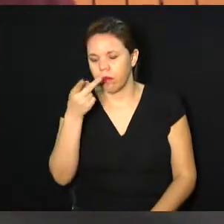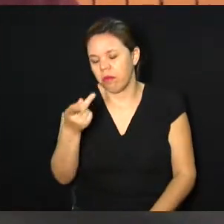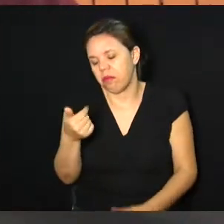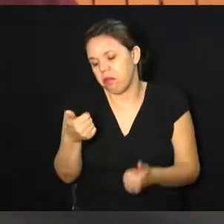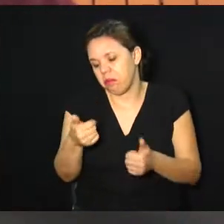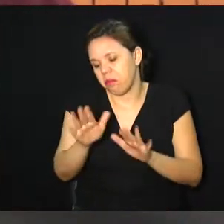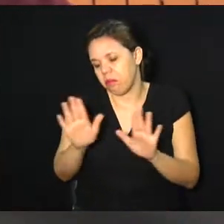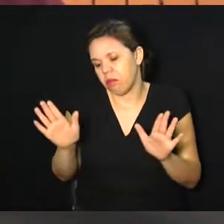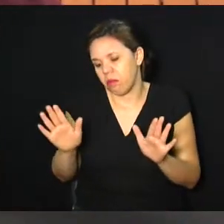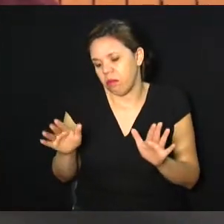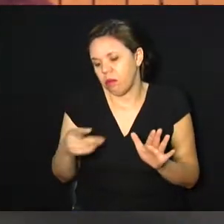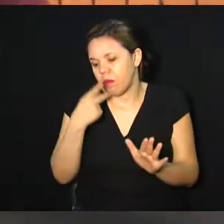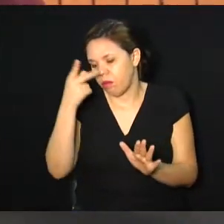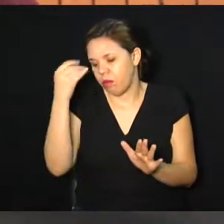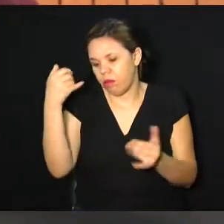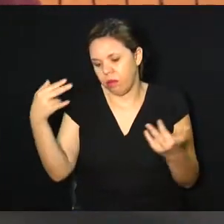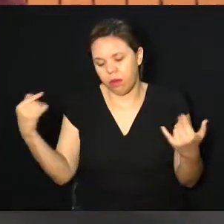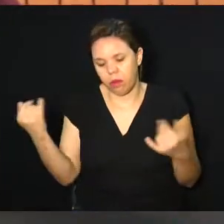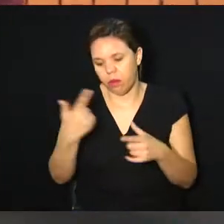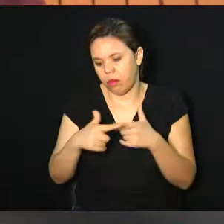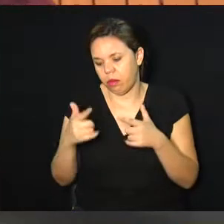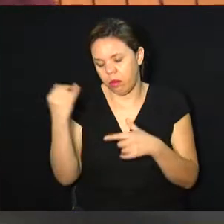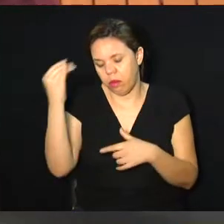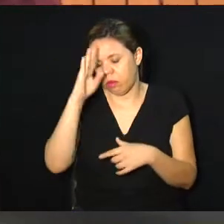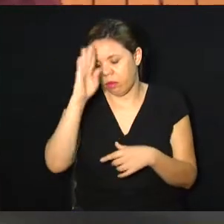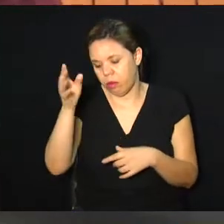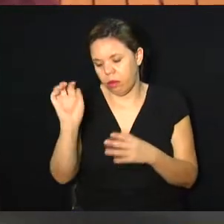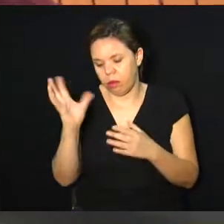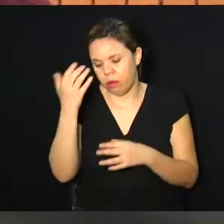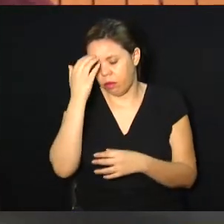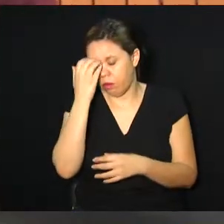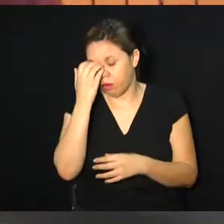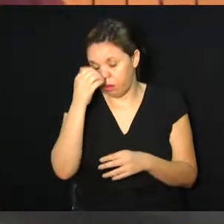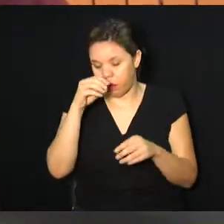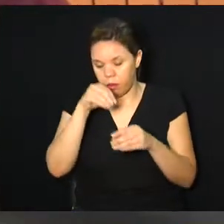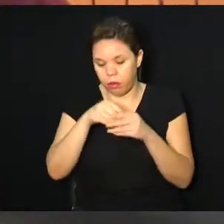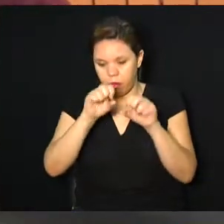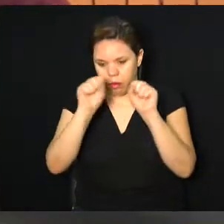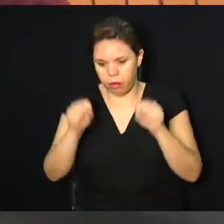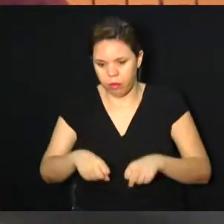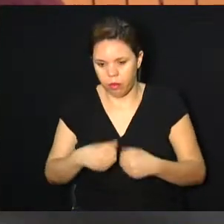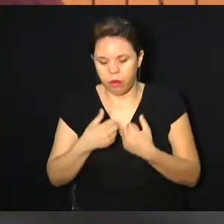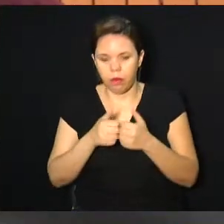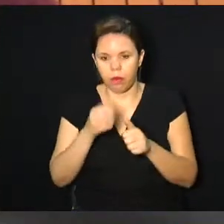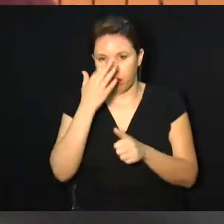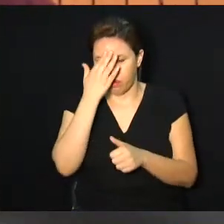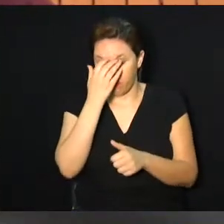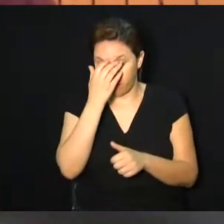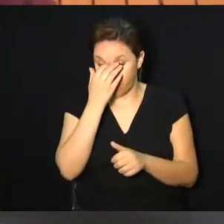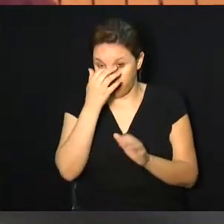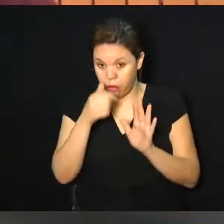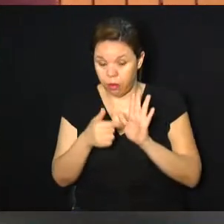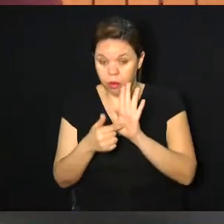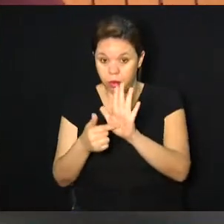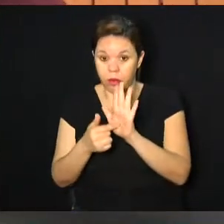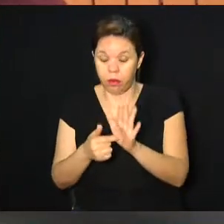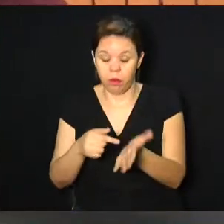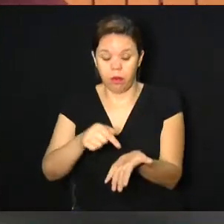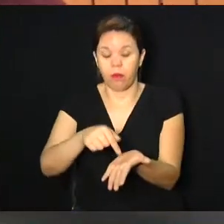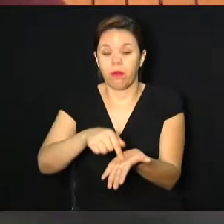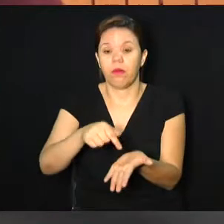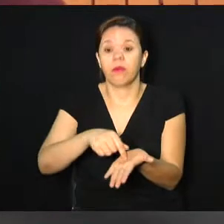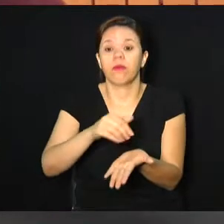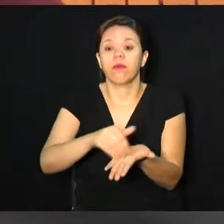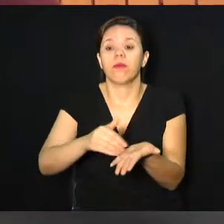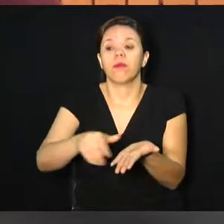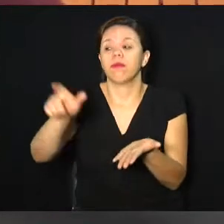pontos principais nevrálgicos do sistema de transporte. Entregamos um mapa desses absurdos na mão do secretário, que